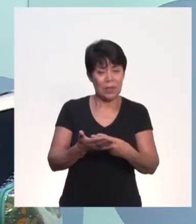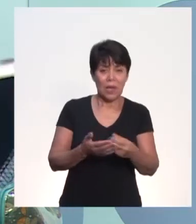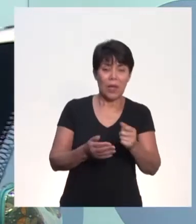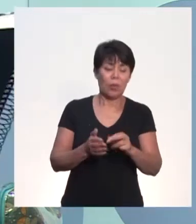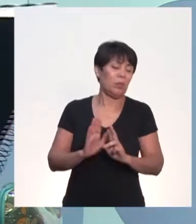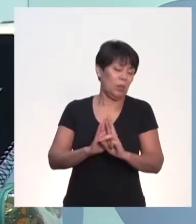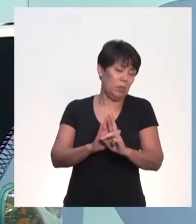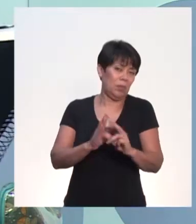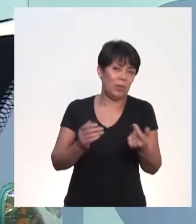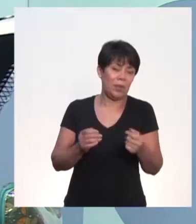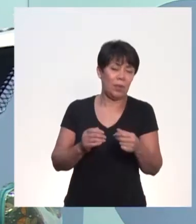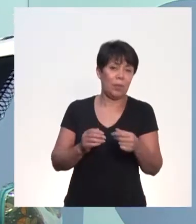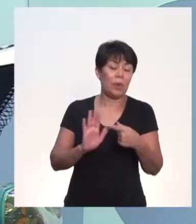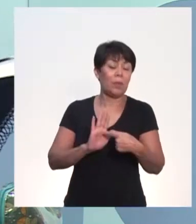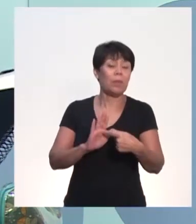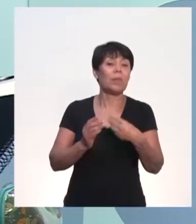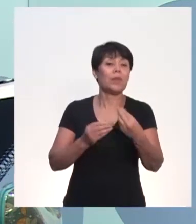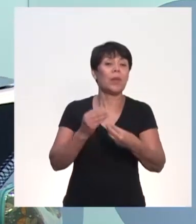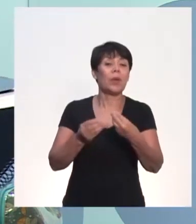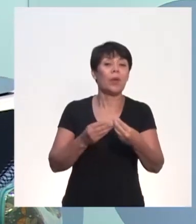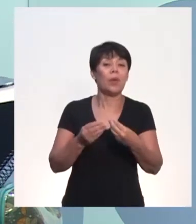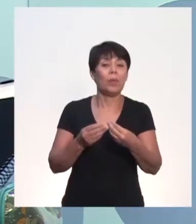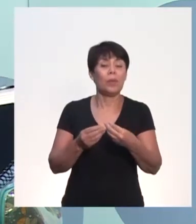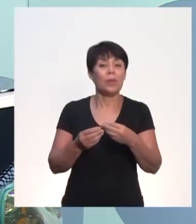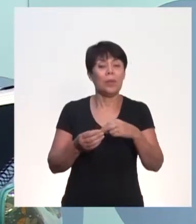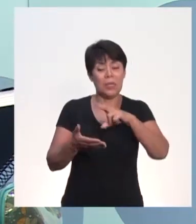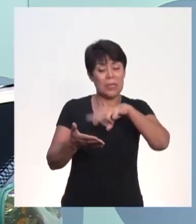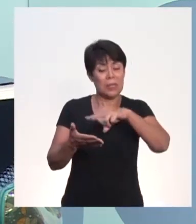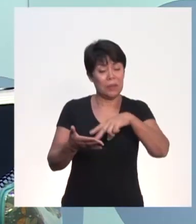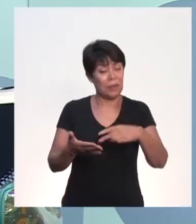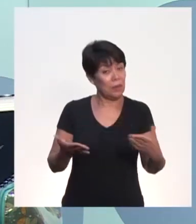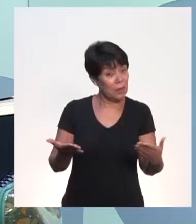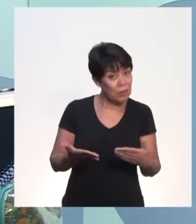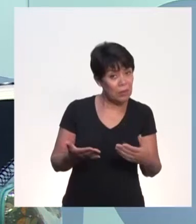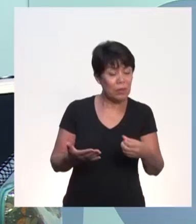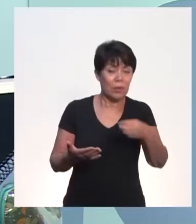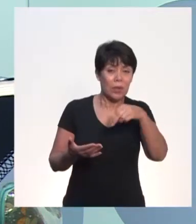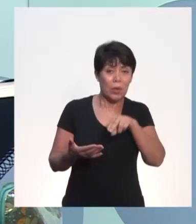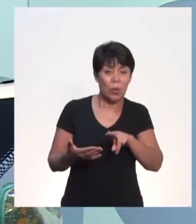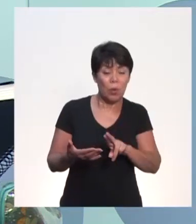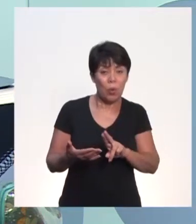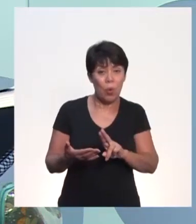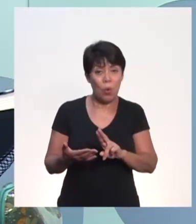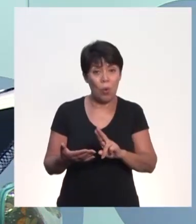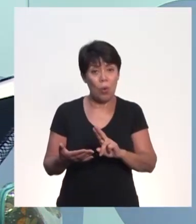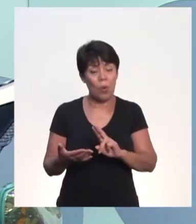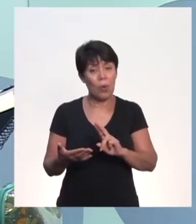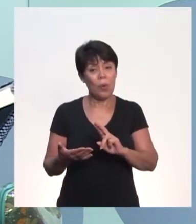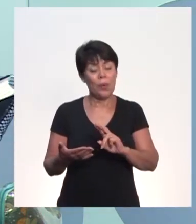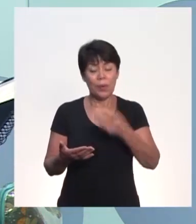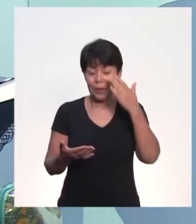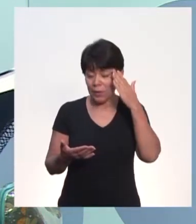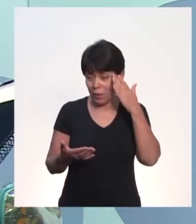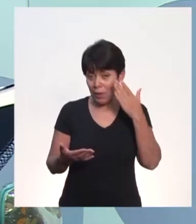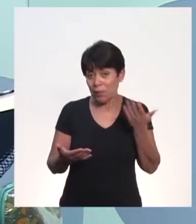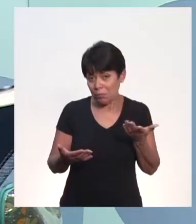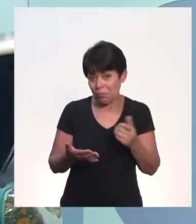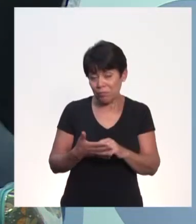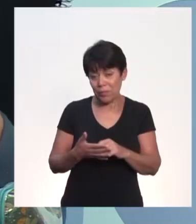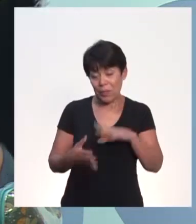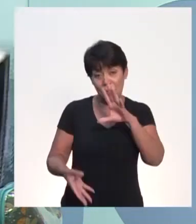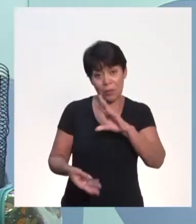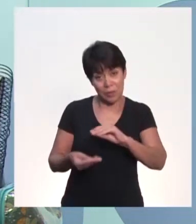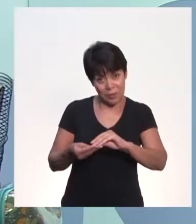representação para representar aquilo, né, que a gente acabou de ler ou aquilo que a gente acabou de entender. O